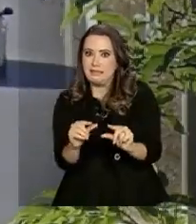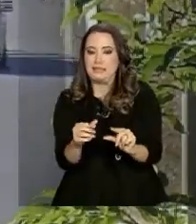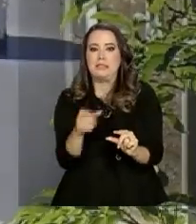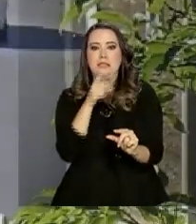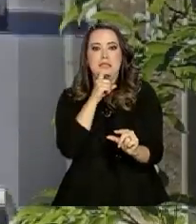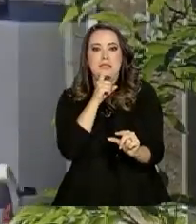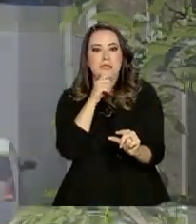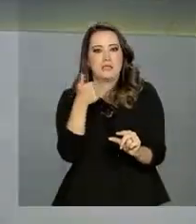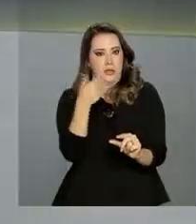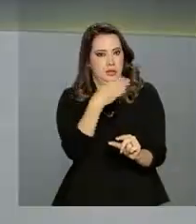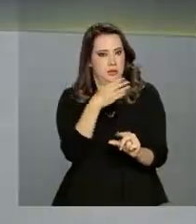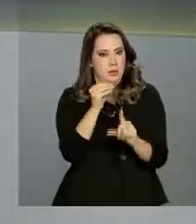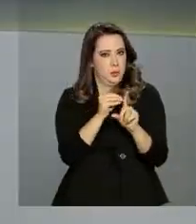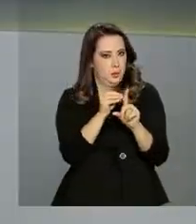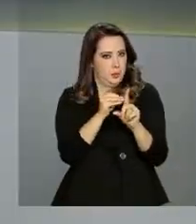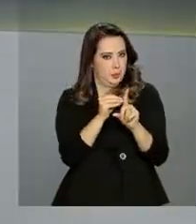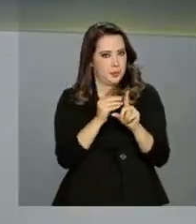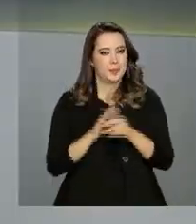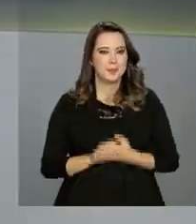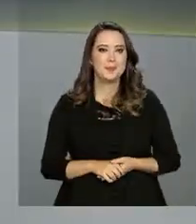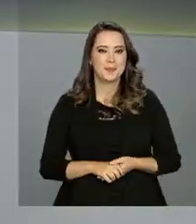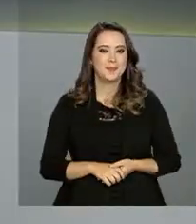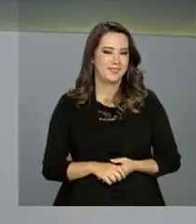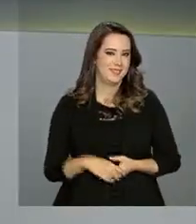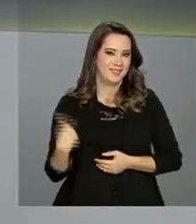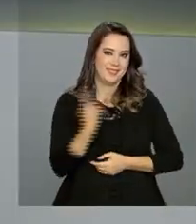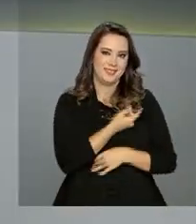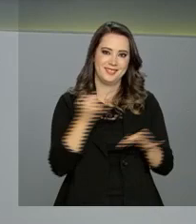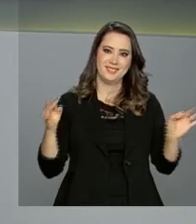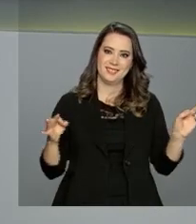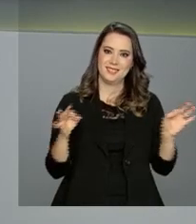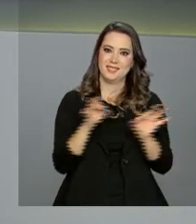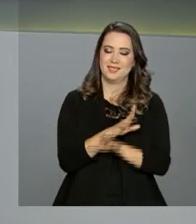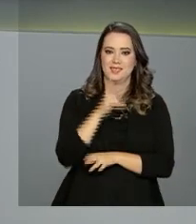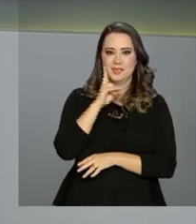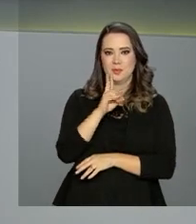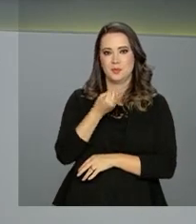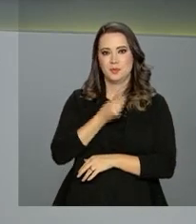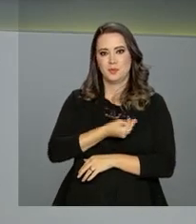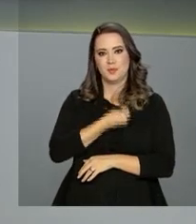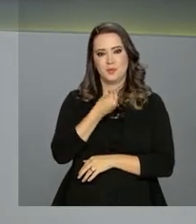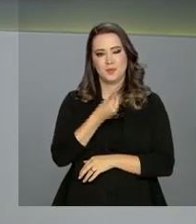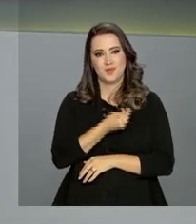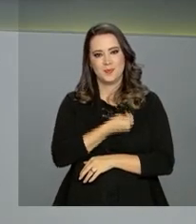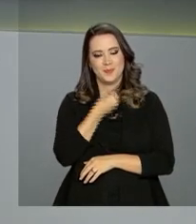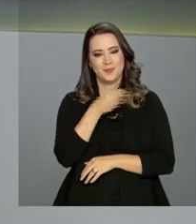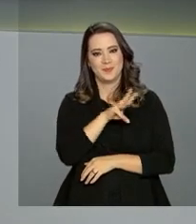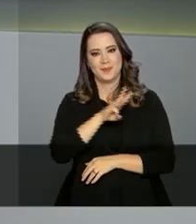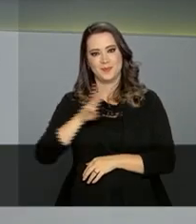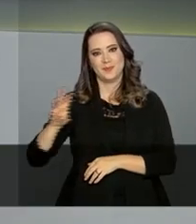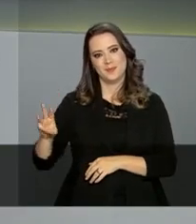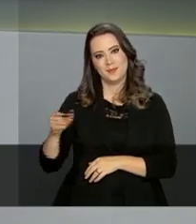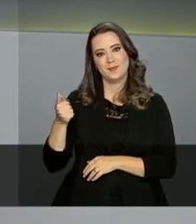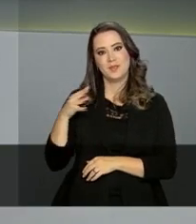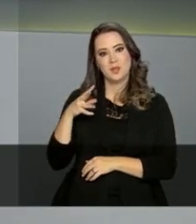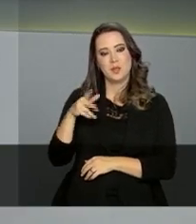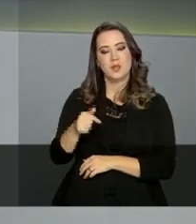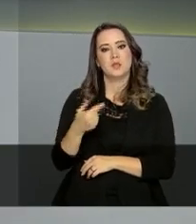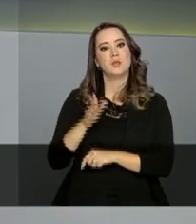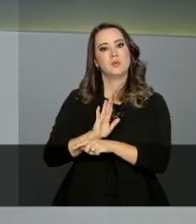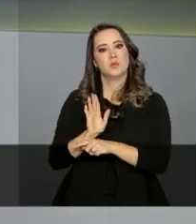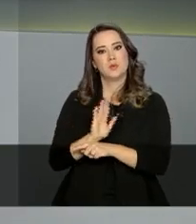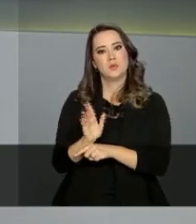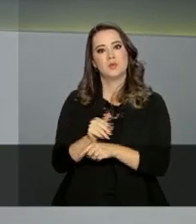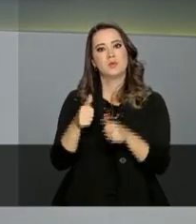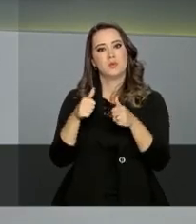graus nós ficamos por aqui você acompanha a programação ao vivo pelo site da npr na internet todas as reportagens